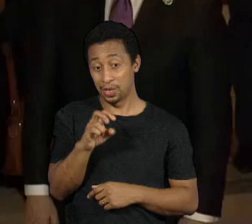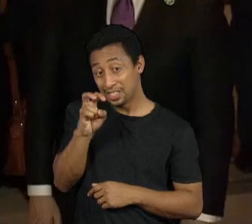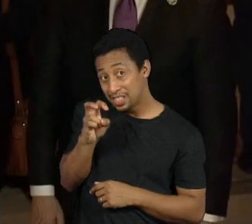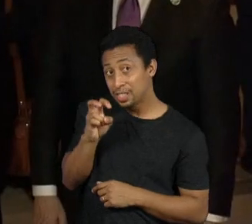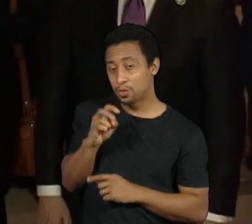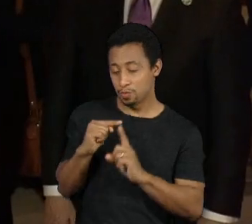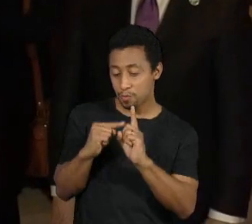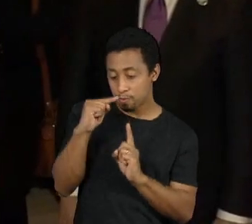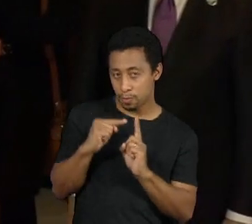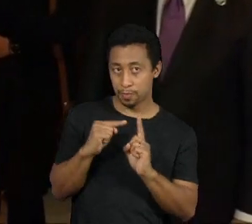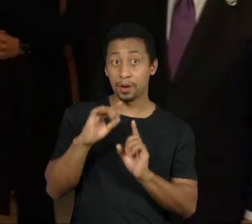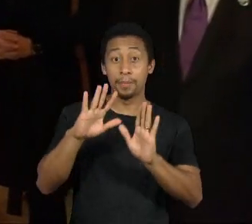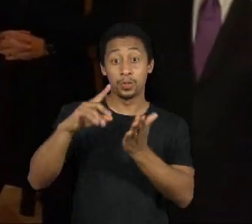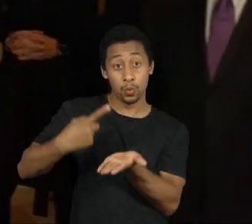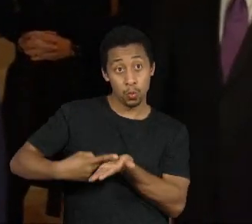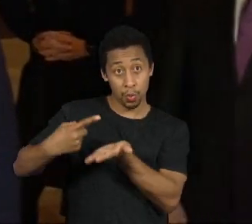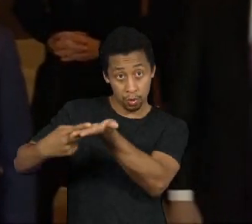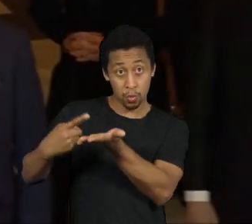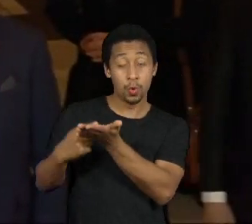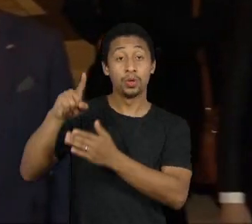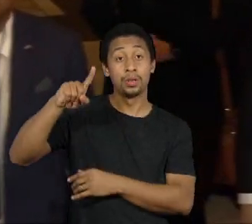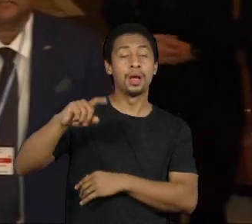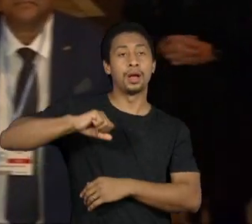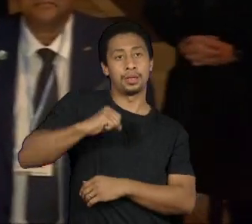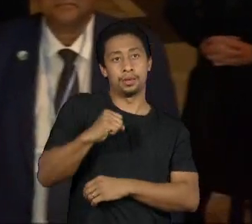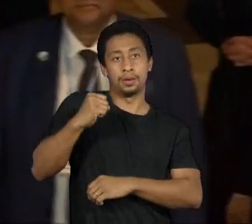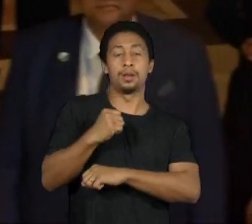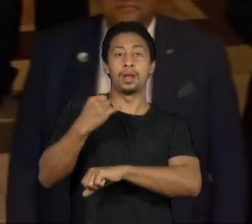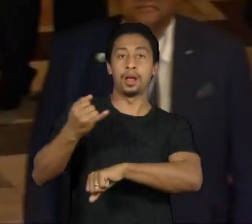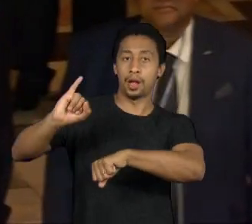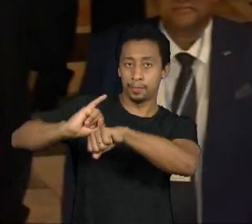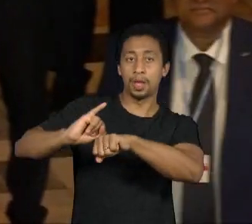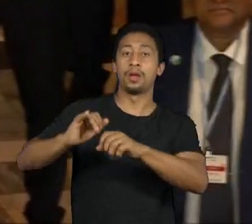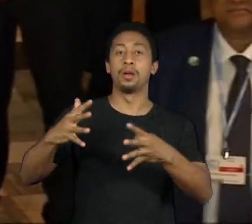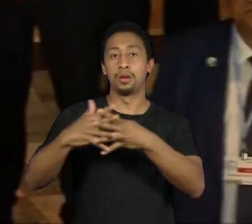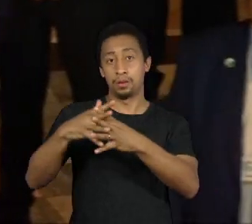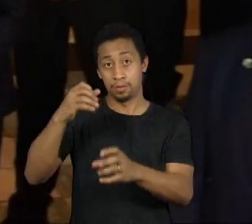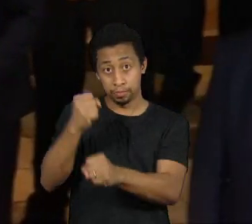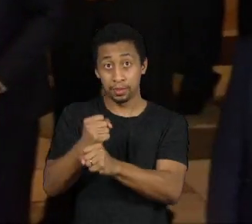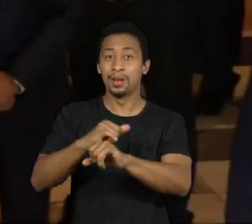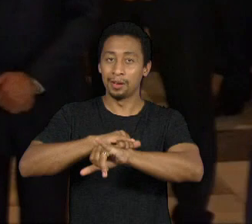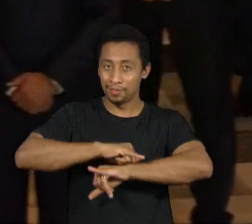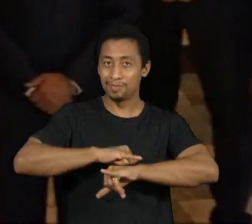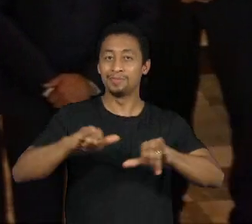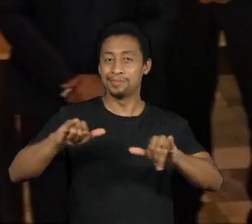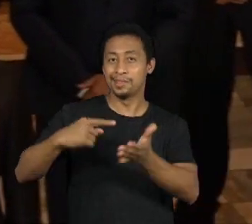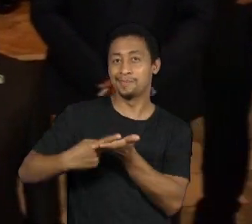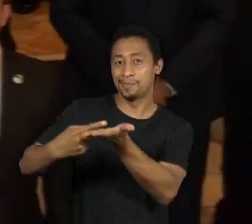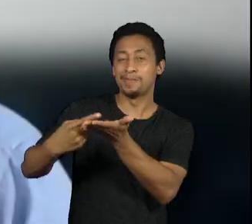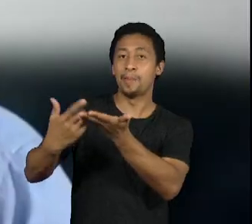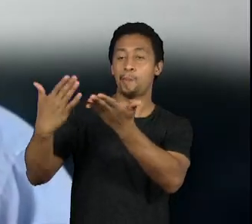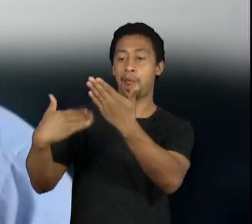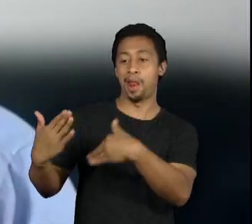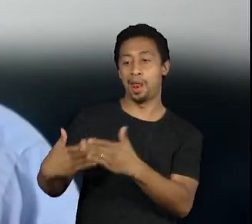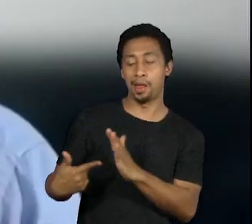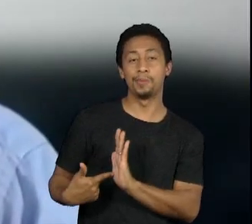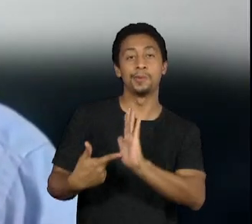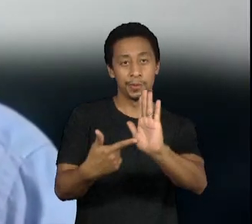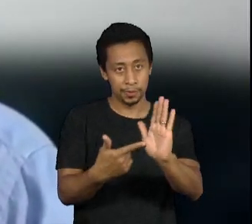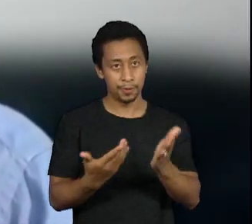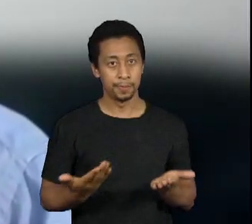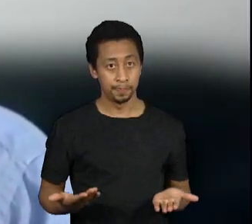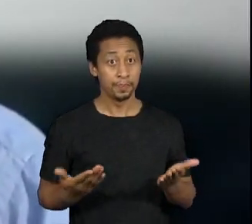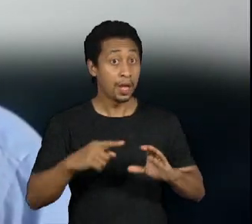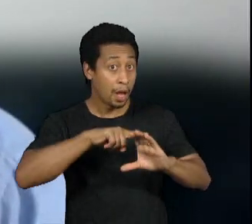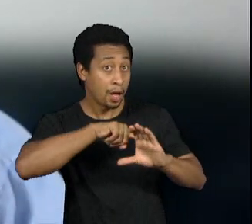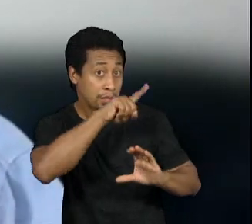Glasgow, firmado pelos participantes da COP26, foi marcado pelo retrocesso. A